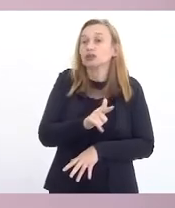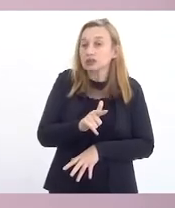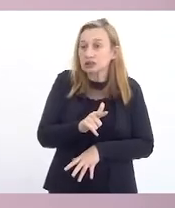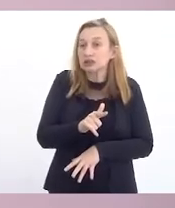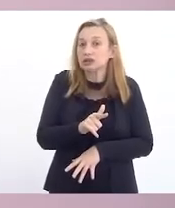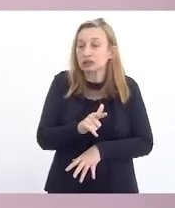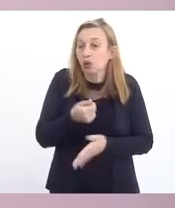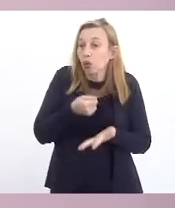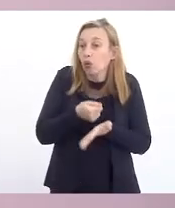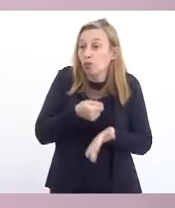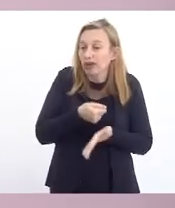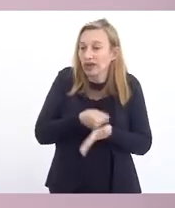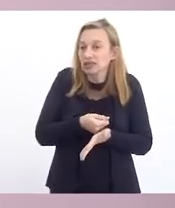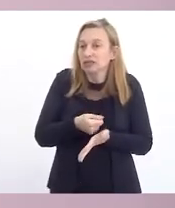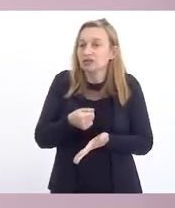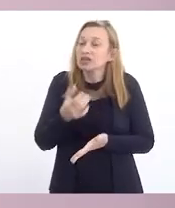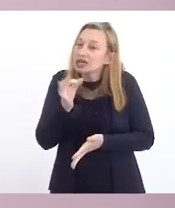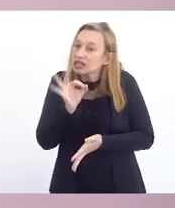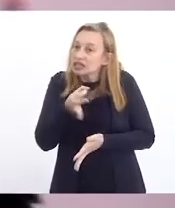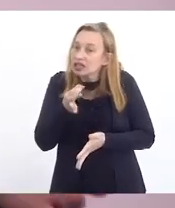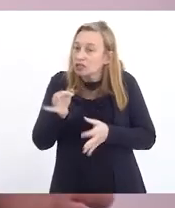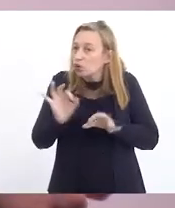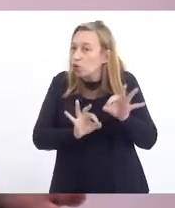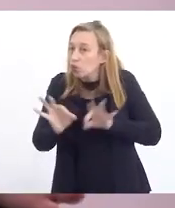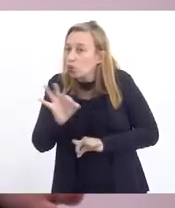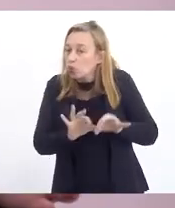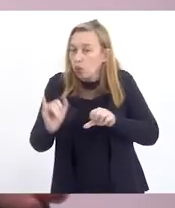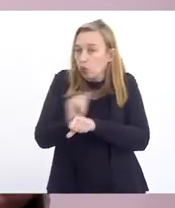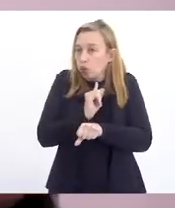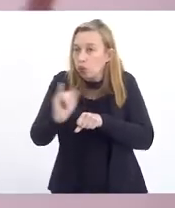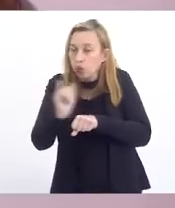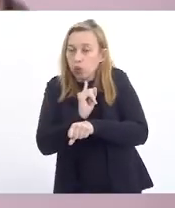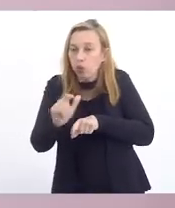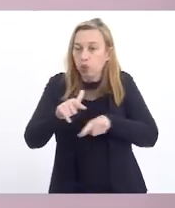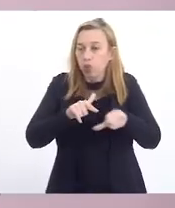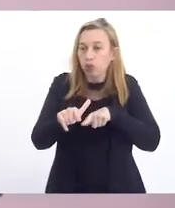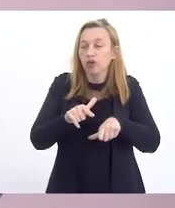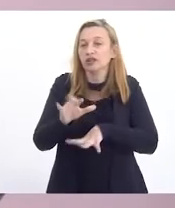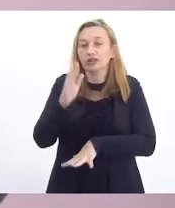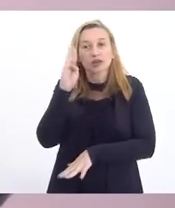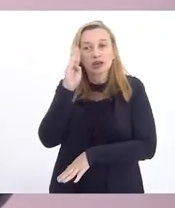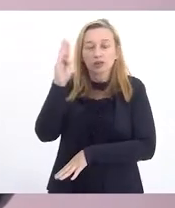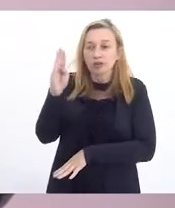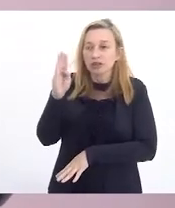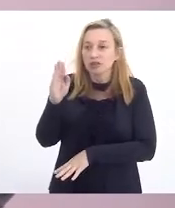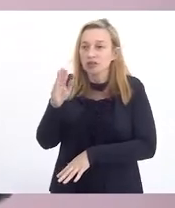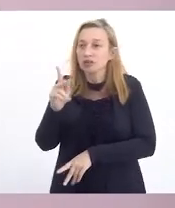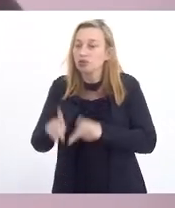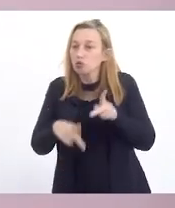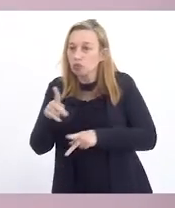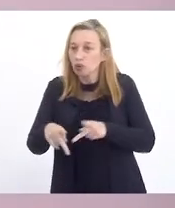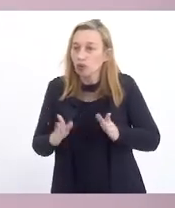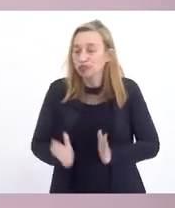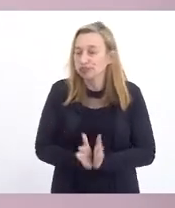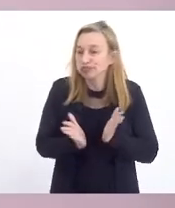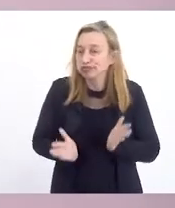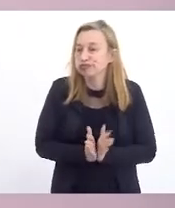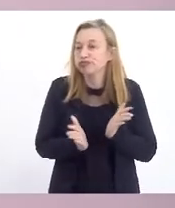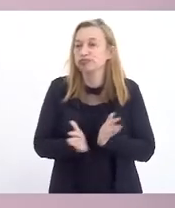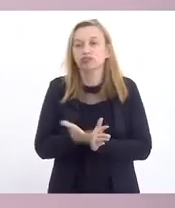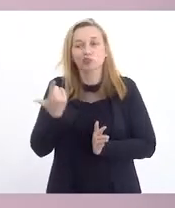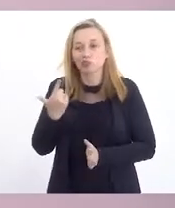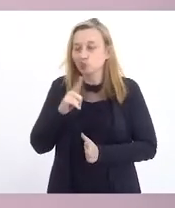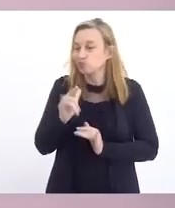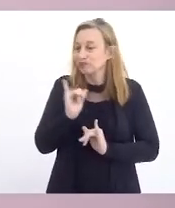mínima obrigação de você simplesmente planejar, coordenar os seus trabalhos, e principalmente para a população carente. A gente não conseguia